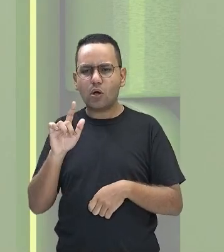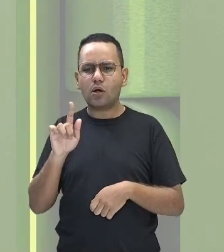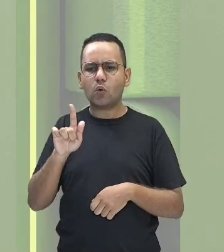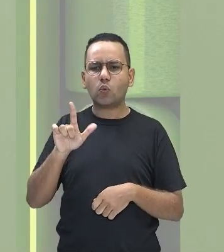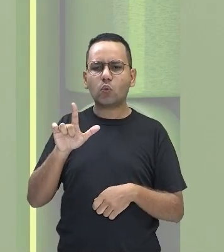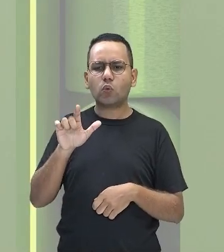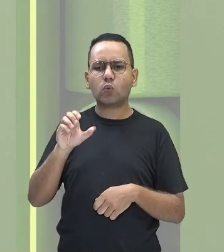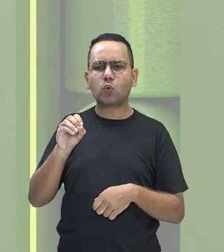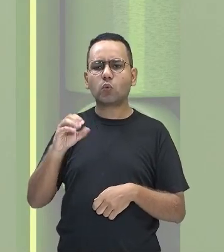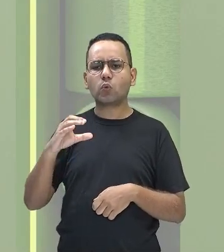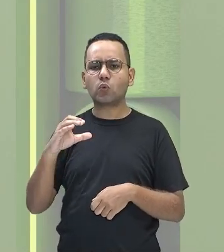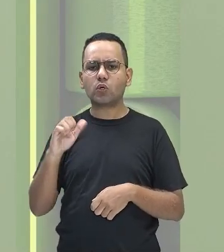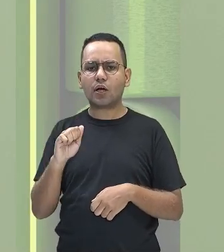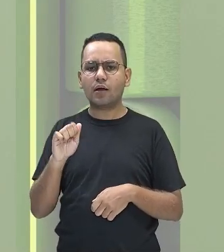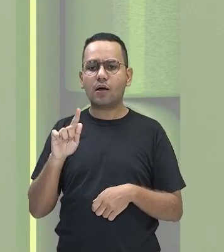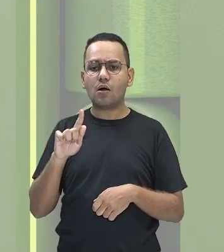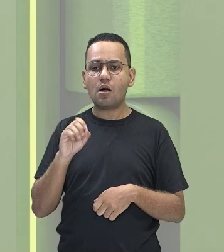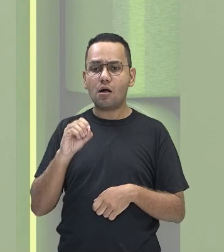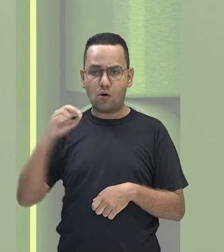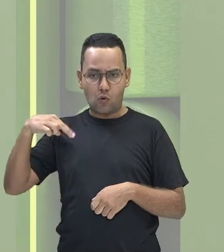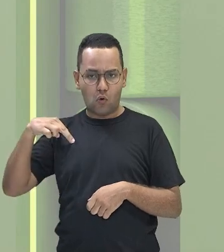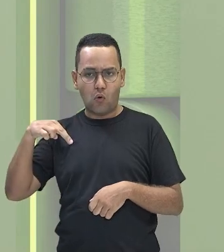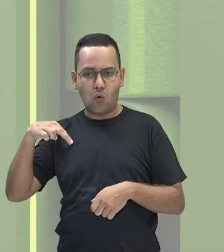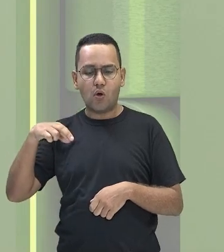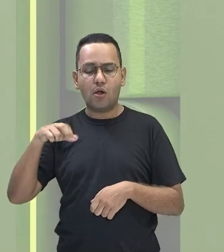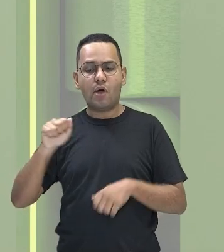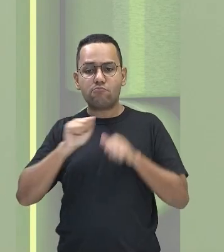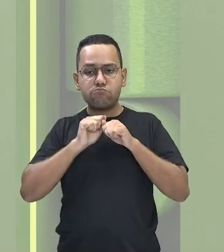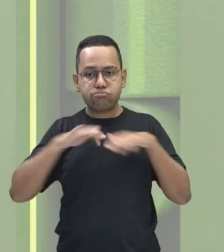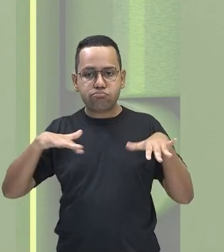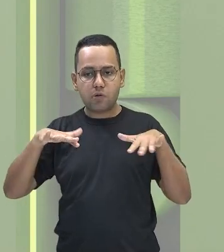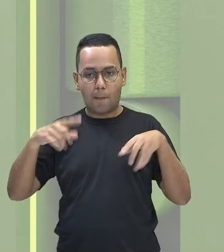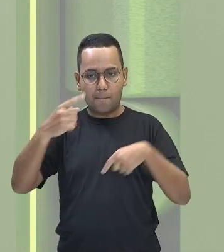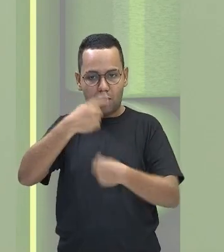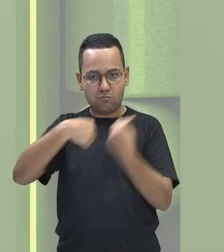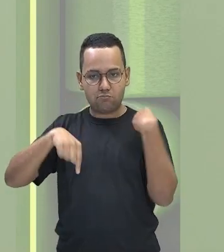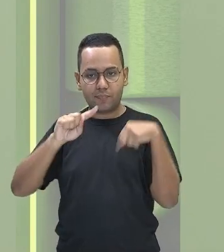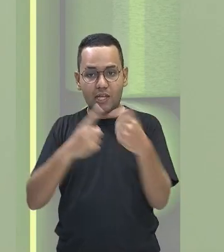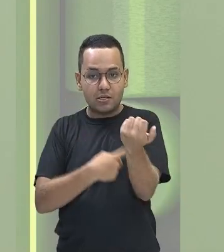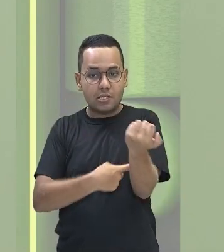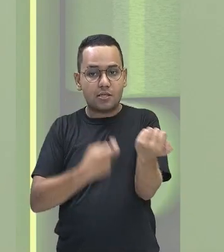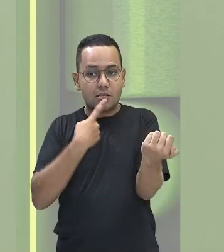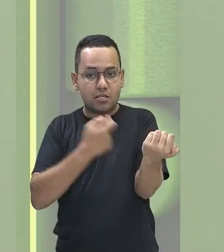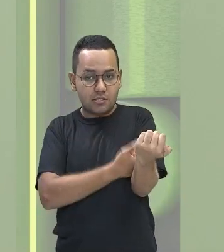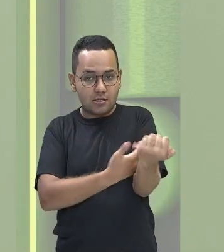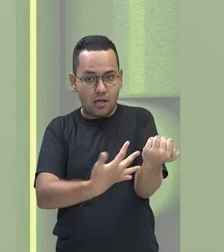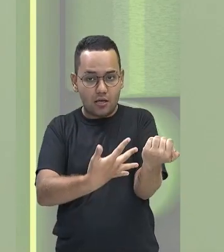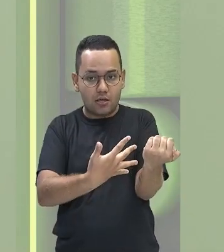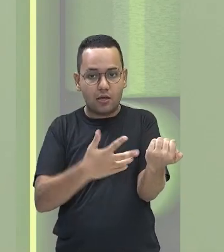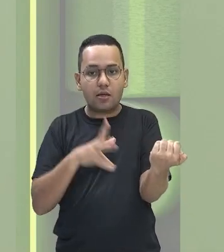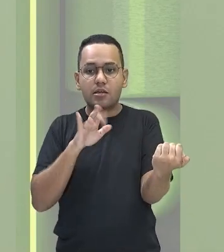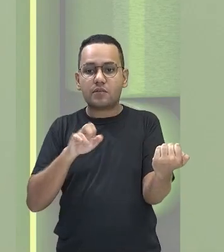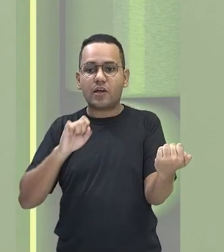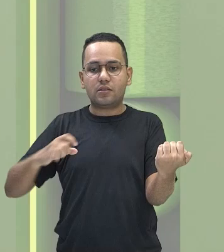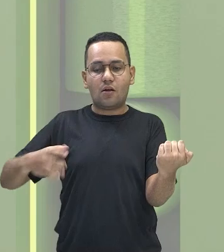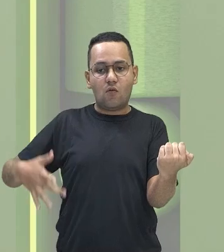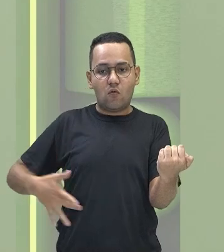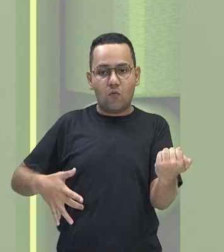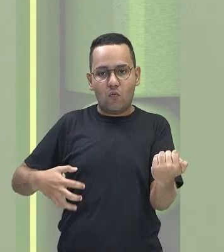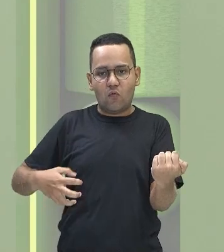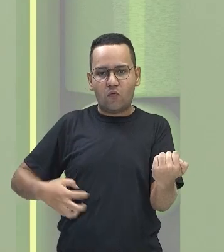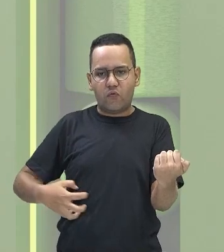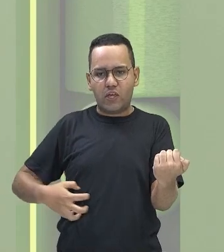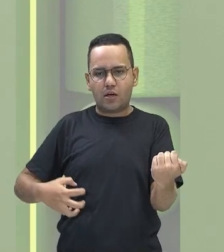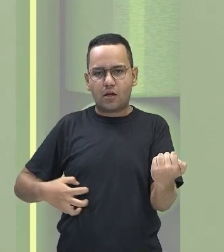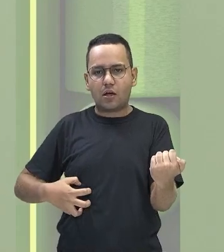né? Glucagon na corrente sanguínea para permitir para ir lá até o fígado e promover a liberação